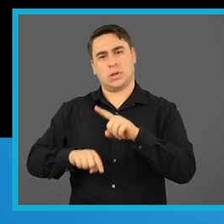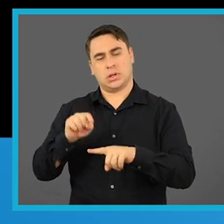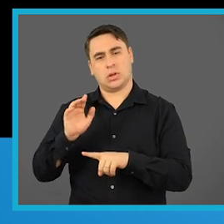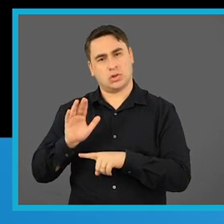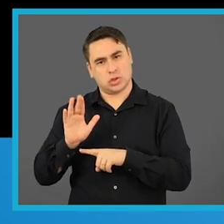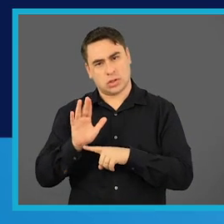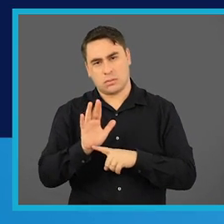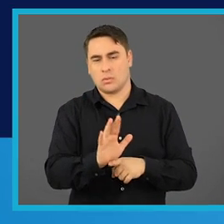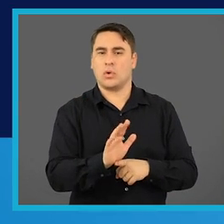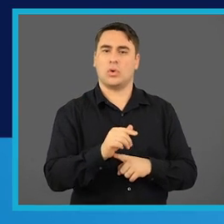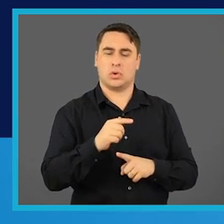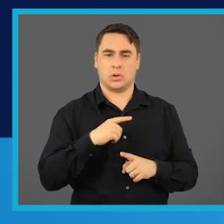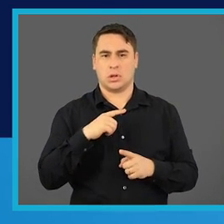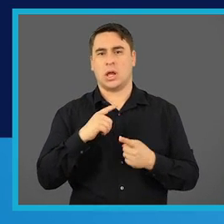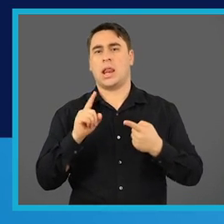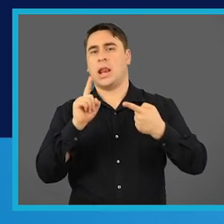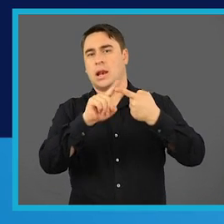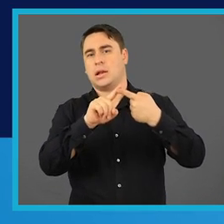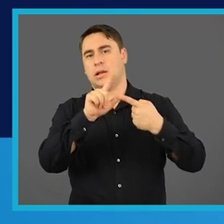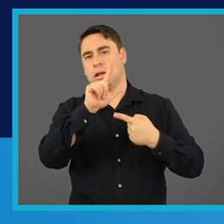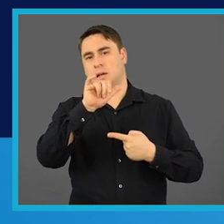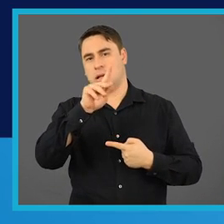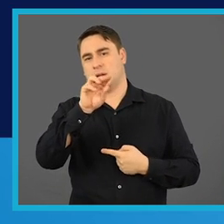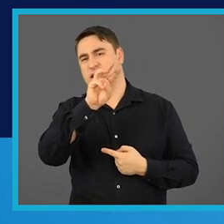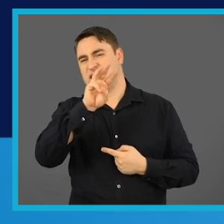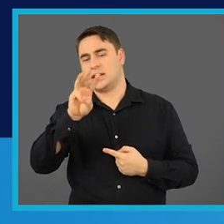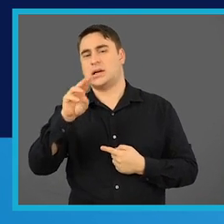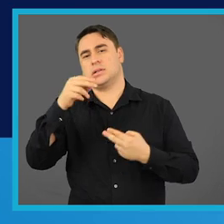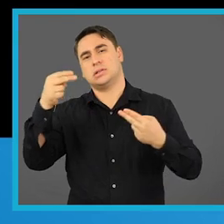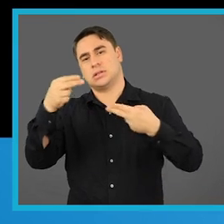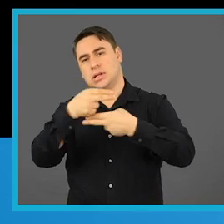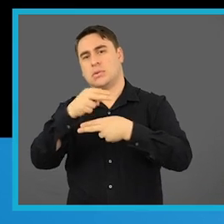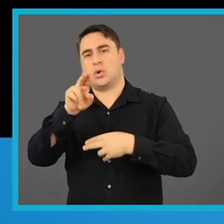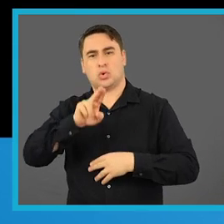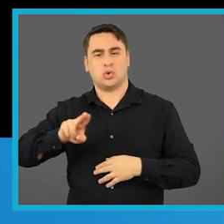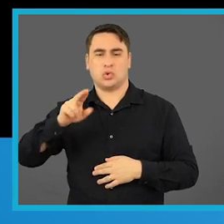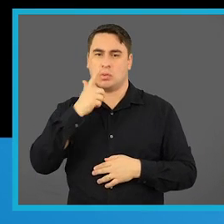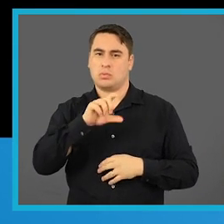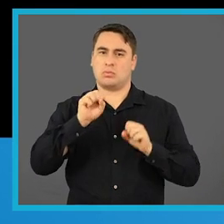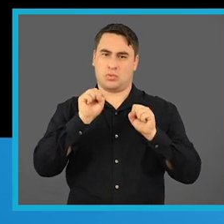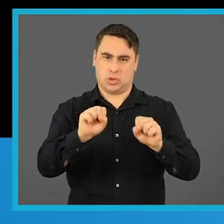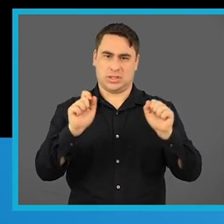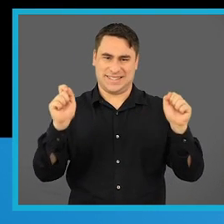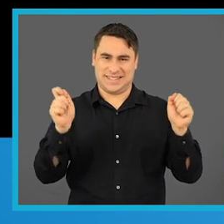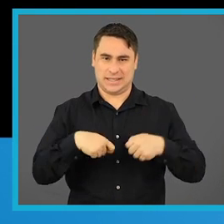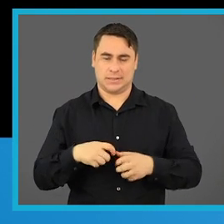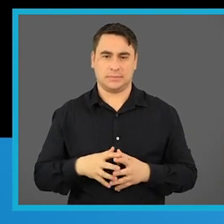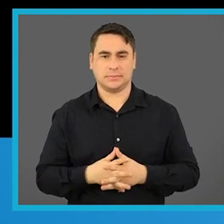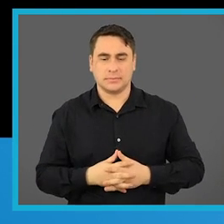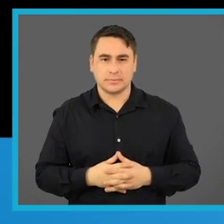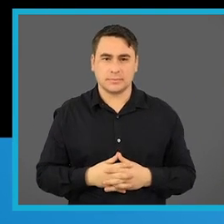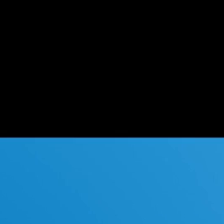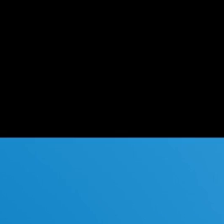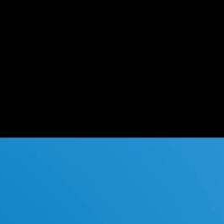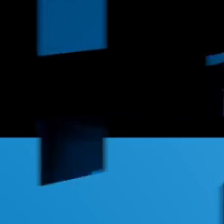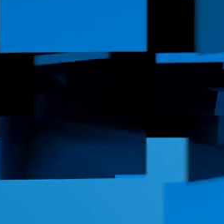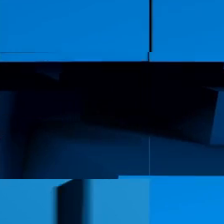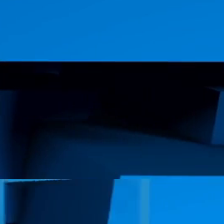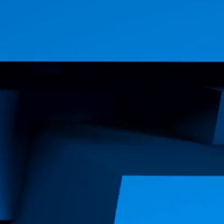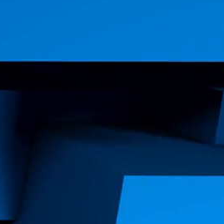material de apoio, onde tem alguns links do Sebrae para que você possa utilizar da melhor forma possível.